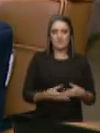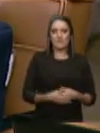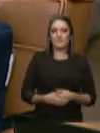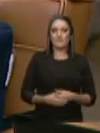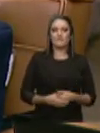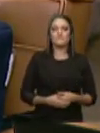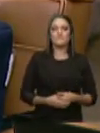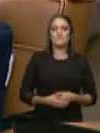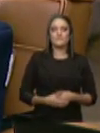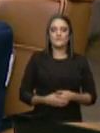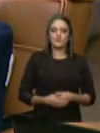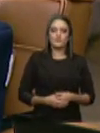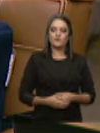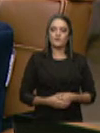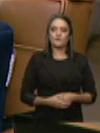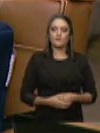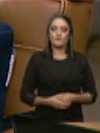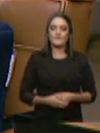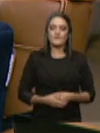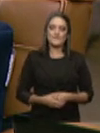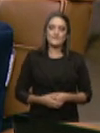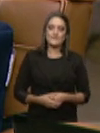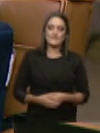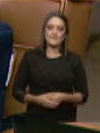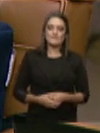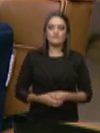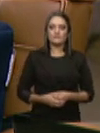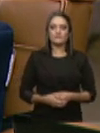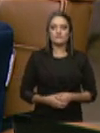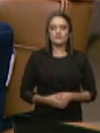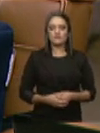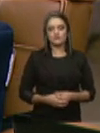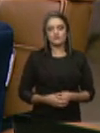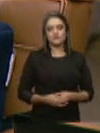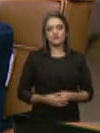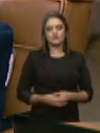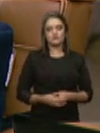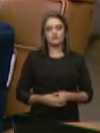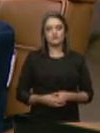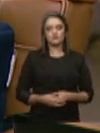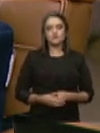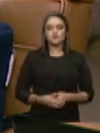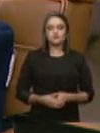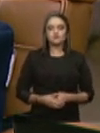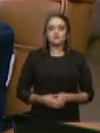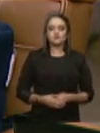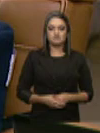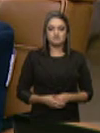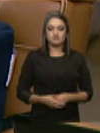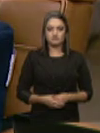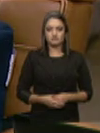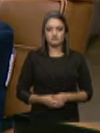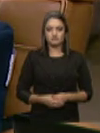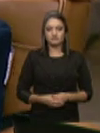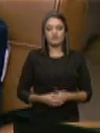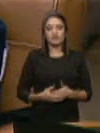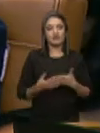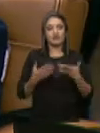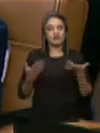Gostaria de tomar liberdade, senhor presidente, inicialmente, ao contrário do que faço, porque sou muito